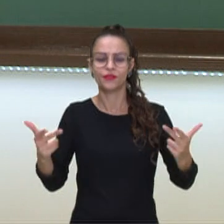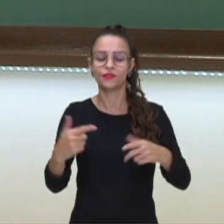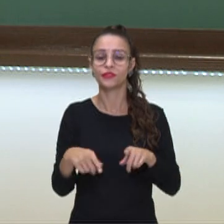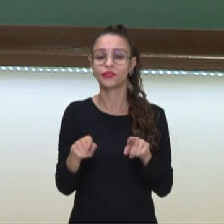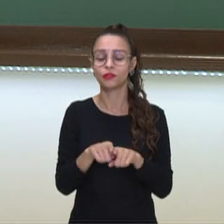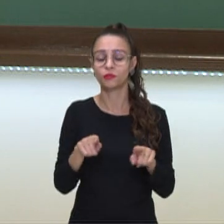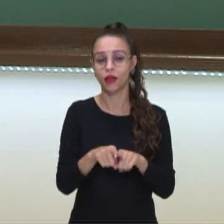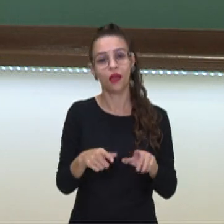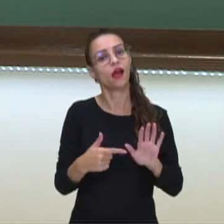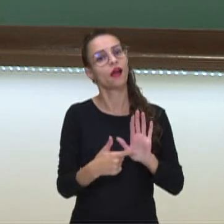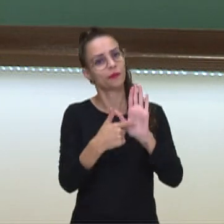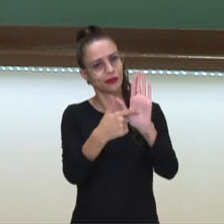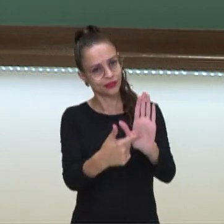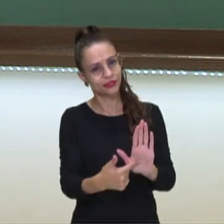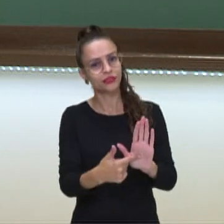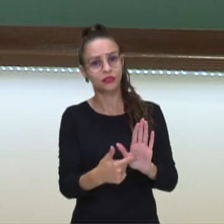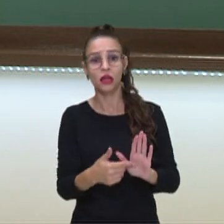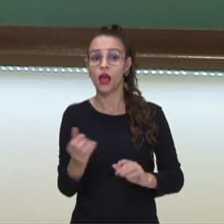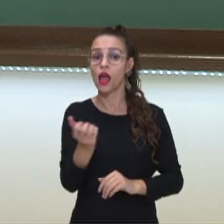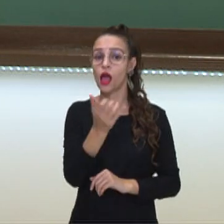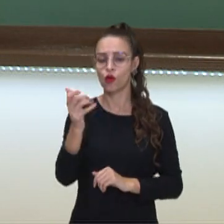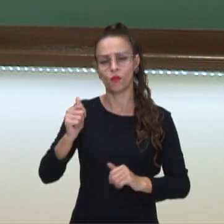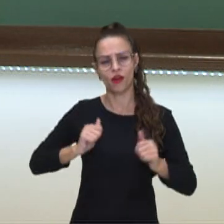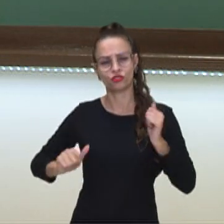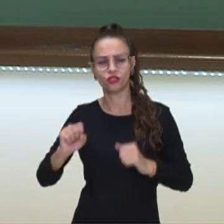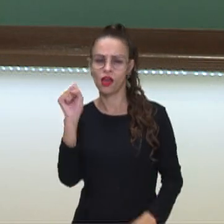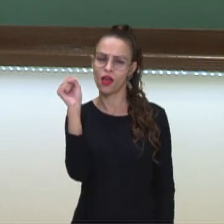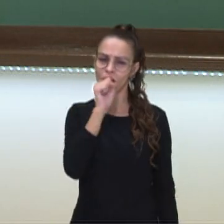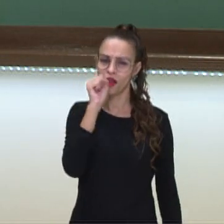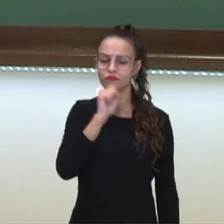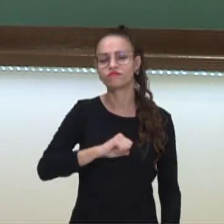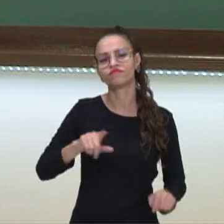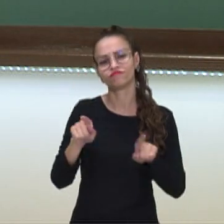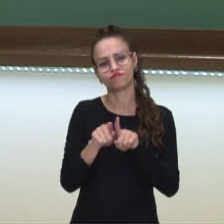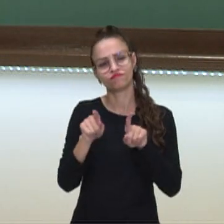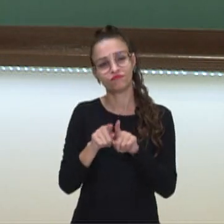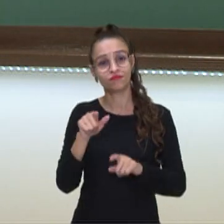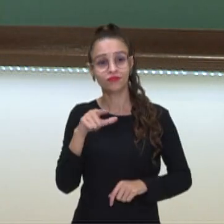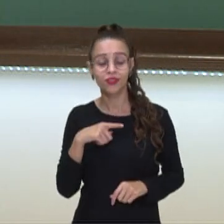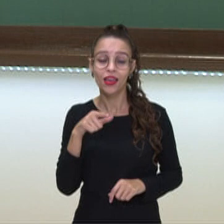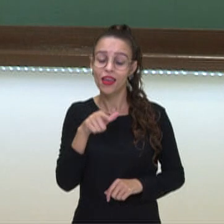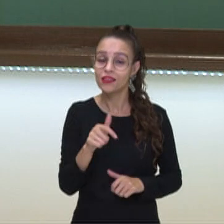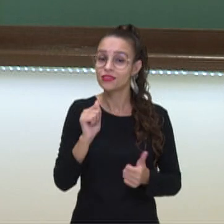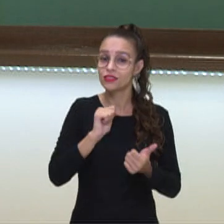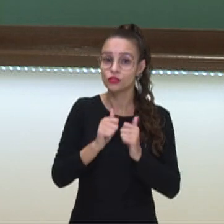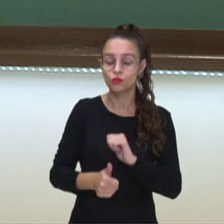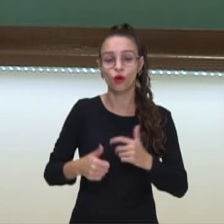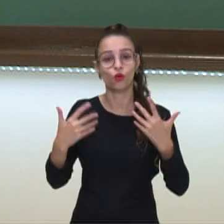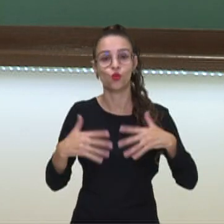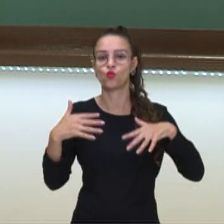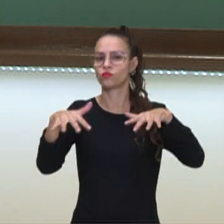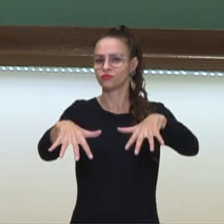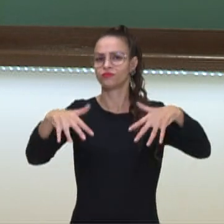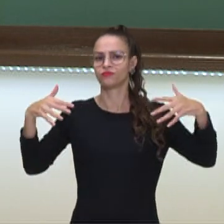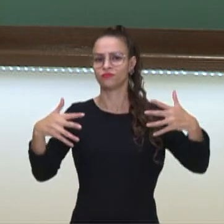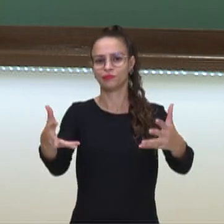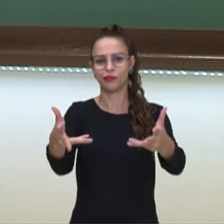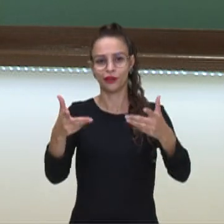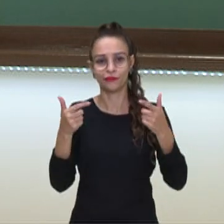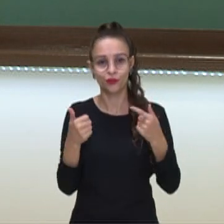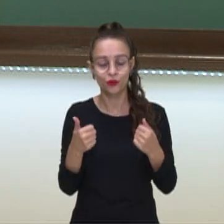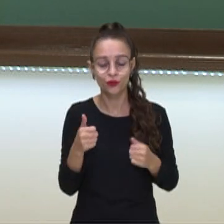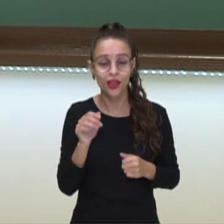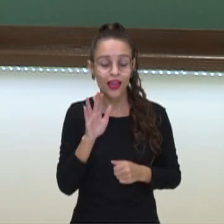com apresentações de artistas, né? Então, o esporte, que já era um espetáculo em si só,